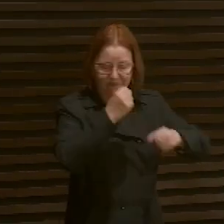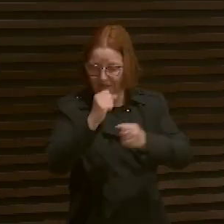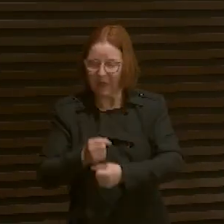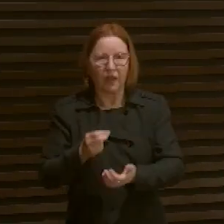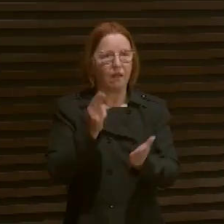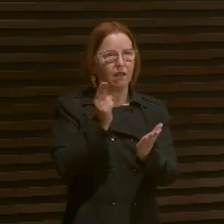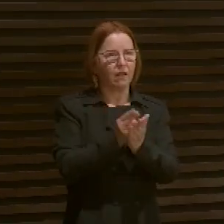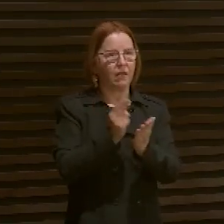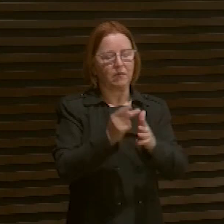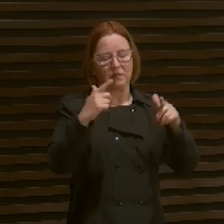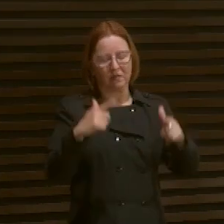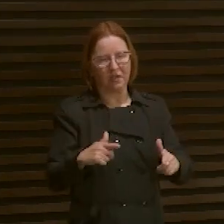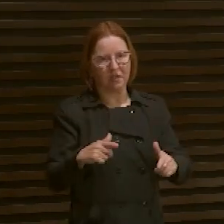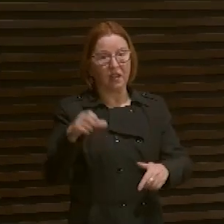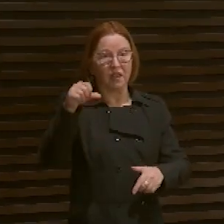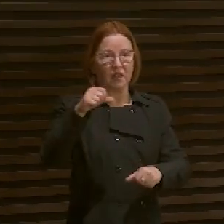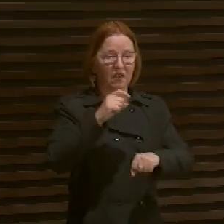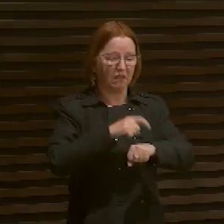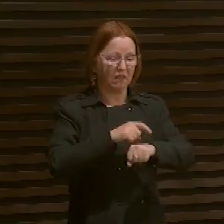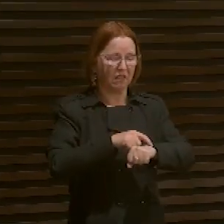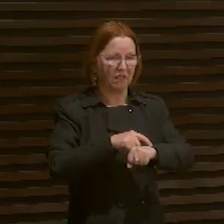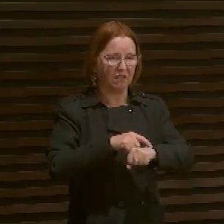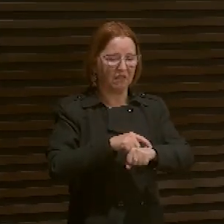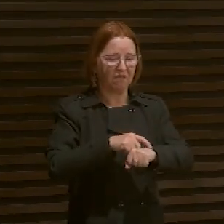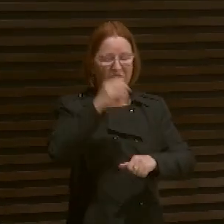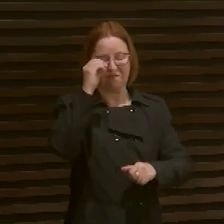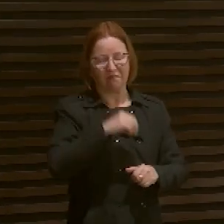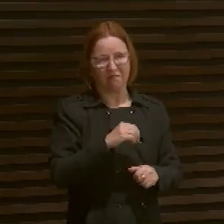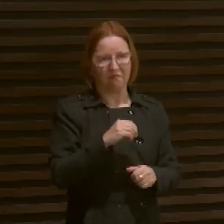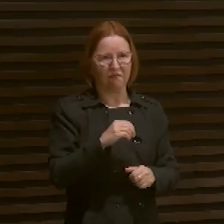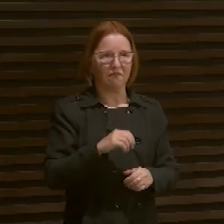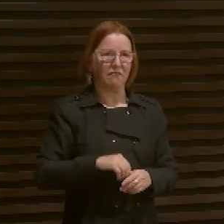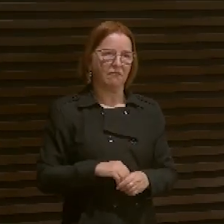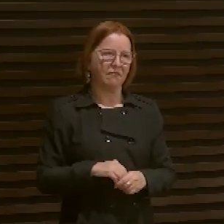horas de impotência.